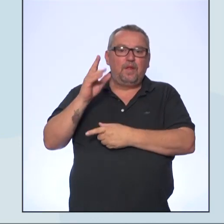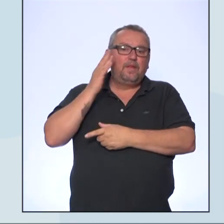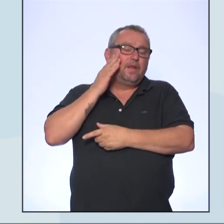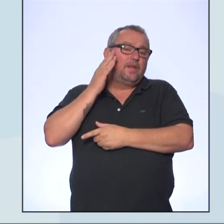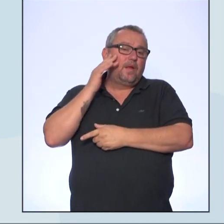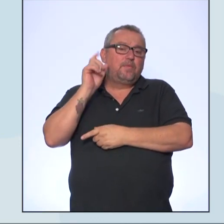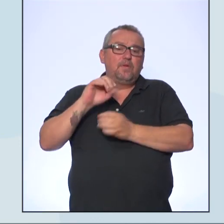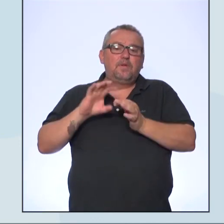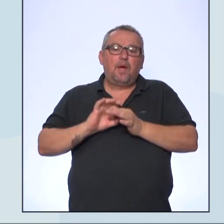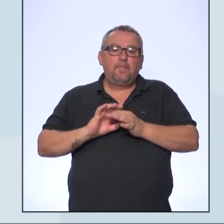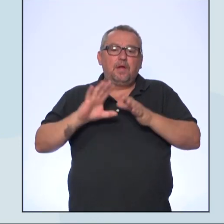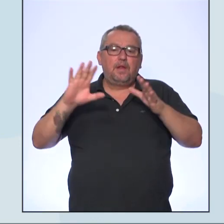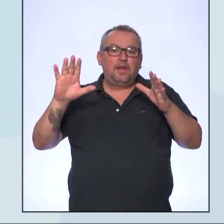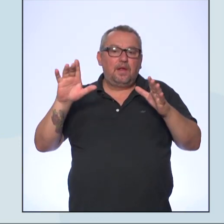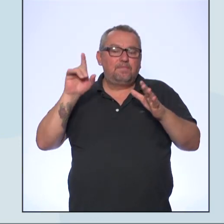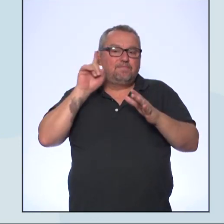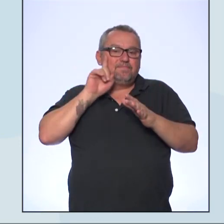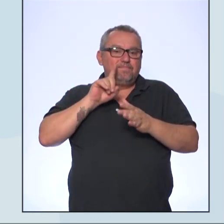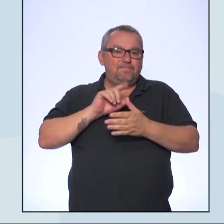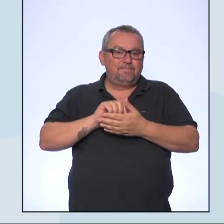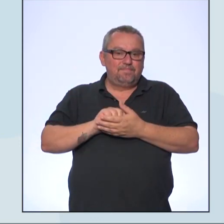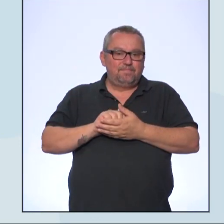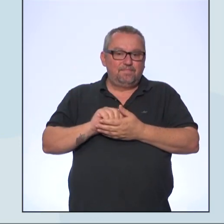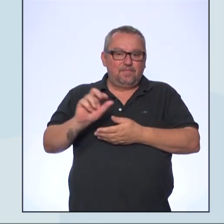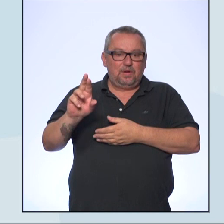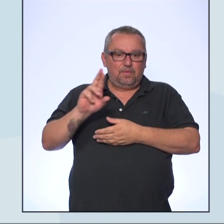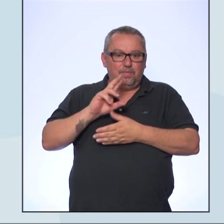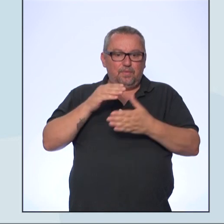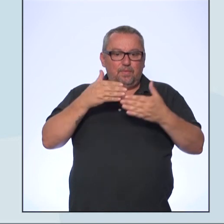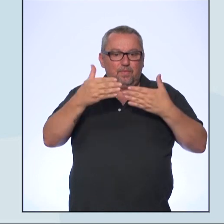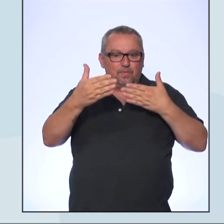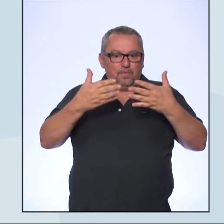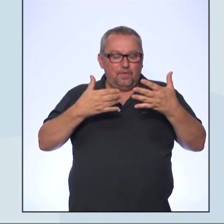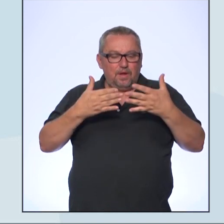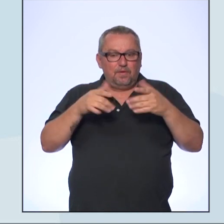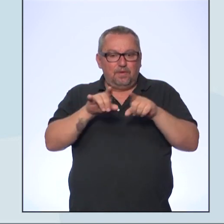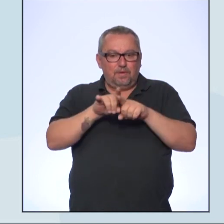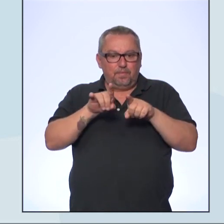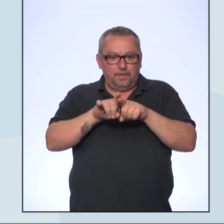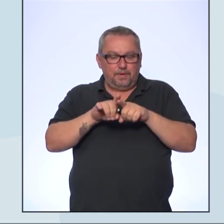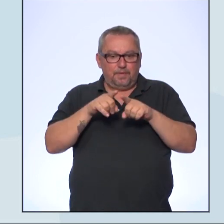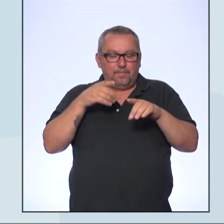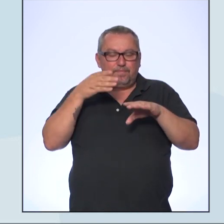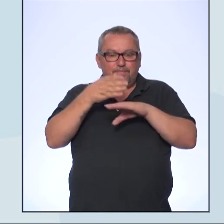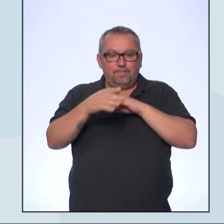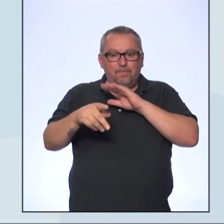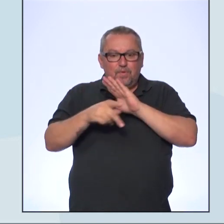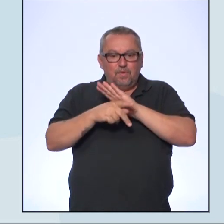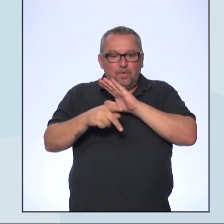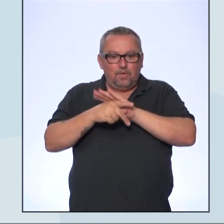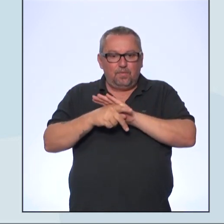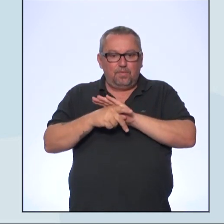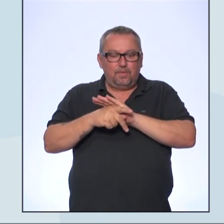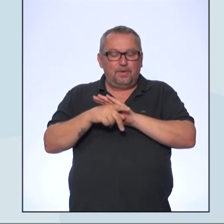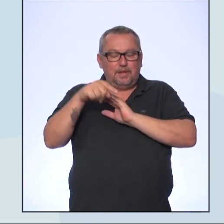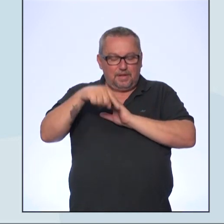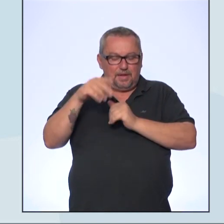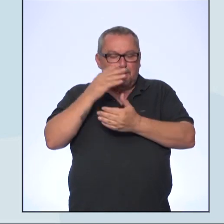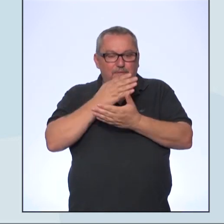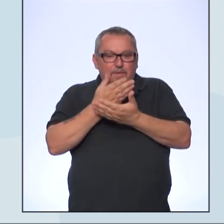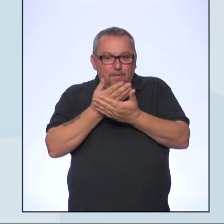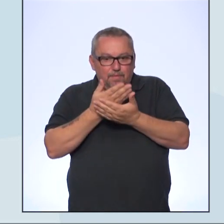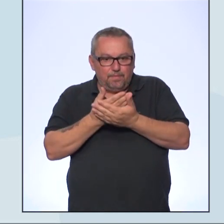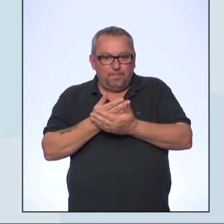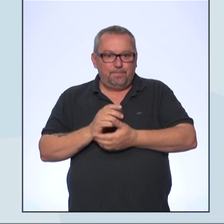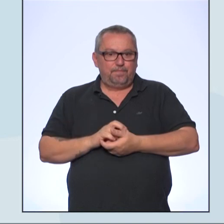expressão, né? Libertadores da América, que dá, inclusive, faz parte da pergunta disparadora dessa aula, né? Eu